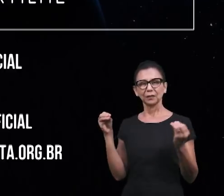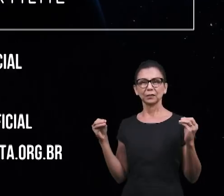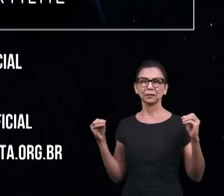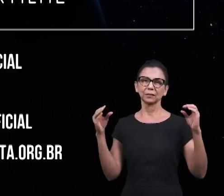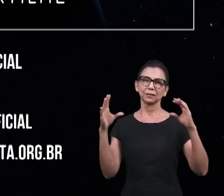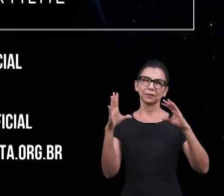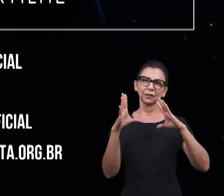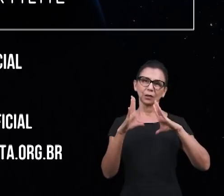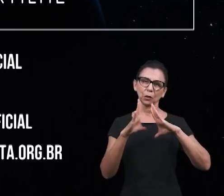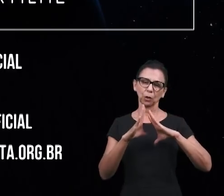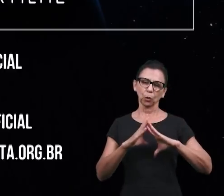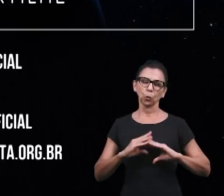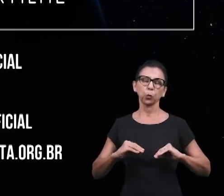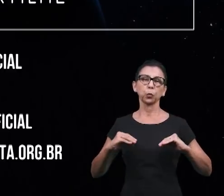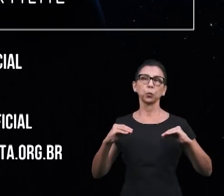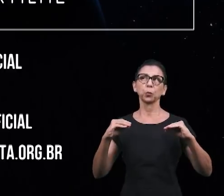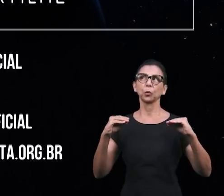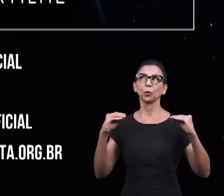alma,